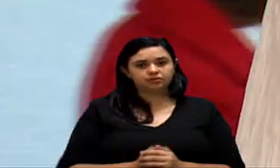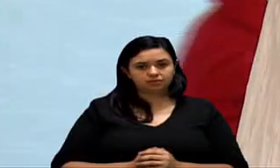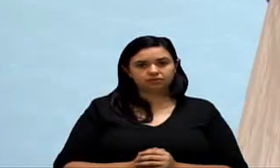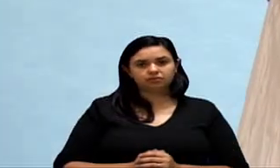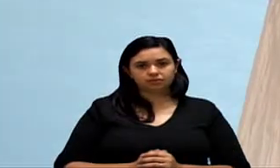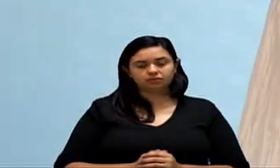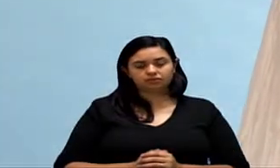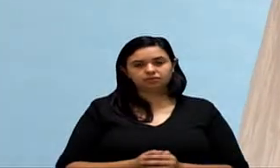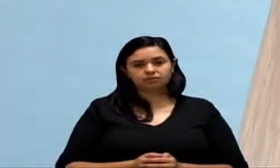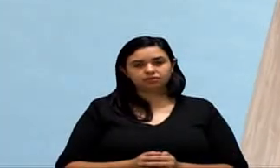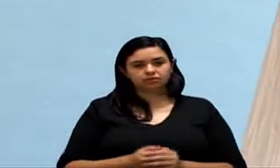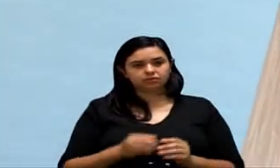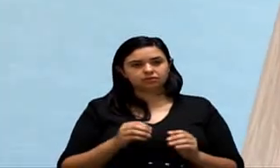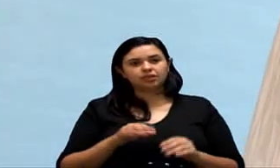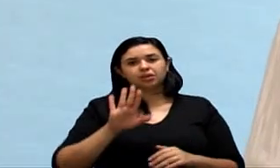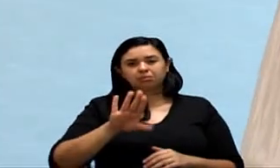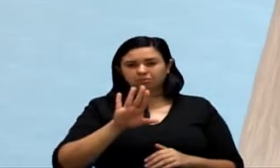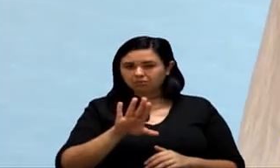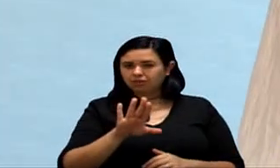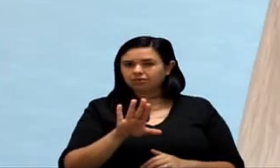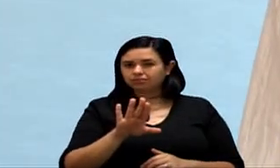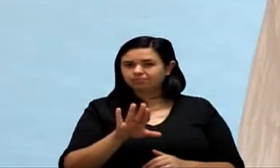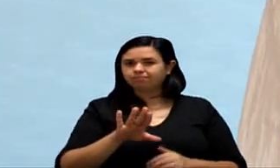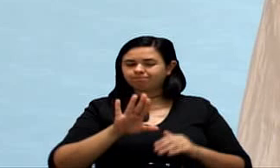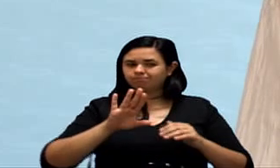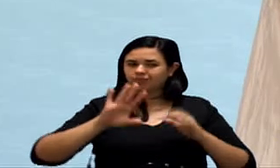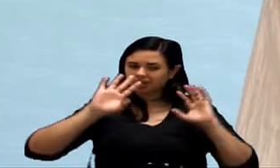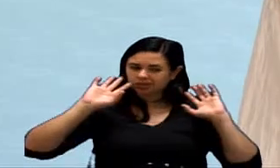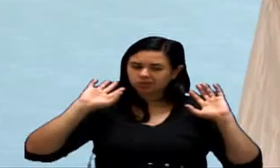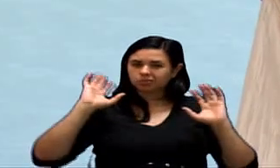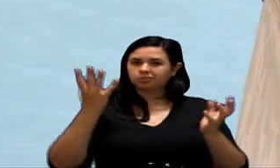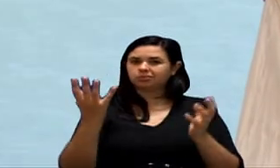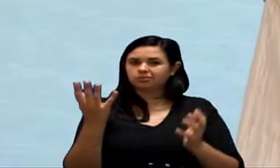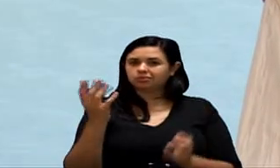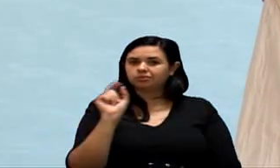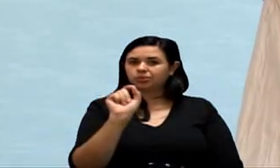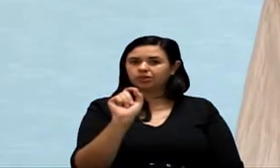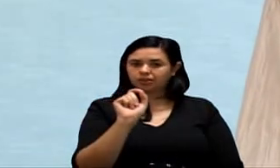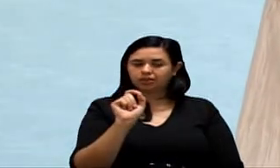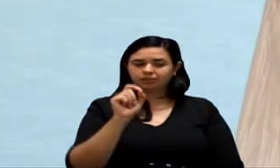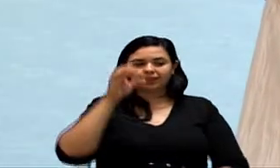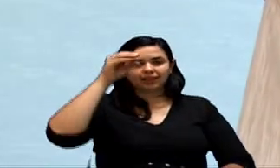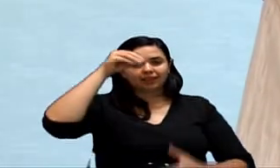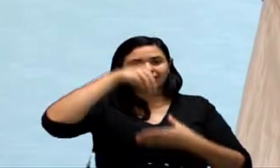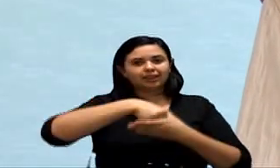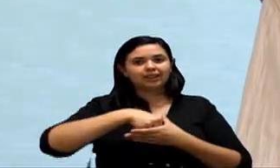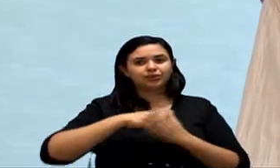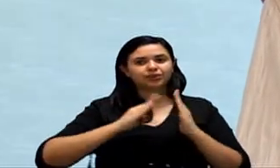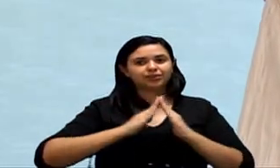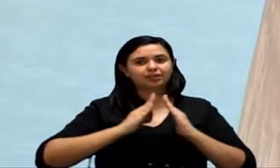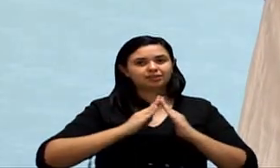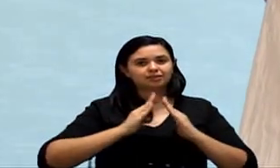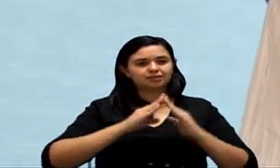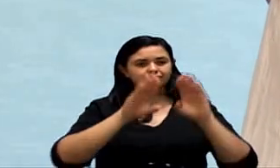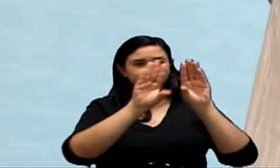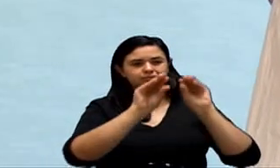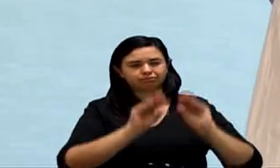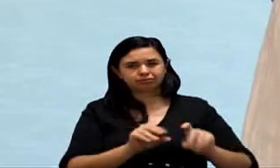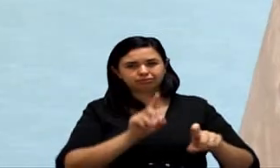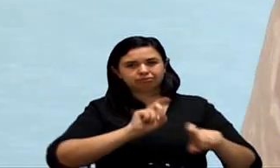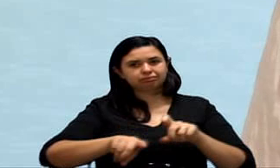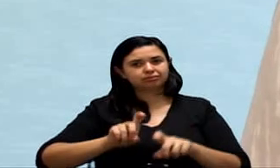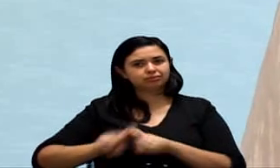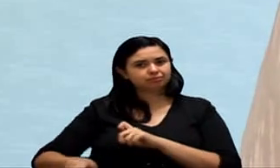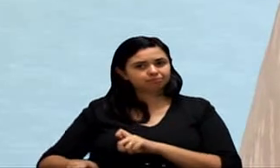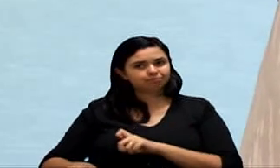formação das pessoas, mas é dentro de casa que esse abuso ocorre, na maioria das vezes, e por pessoas